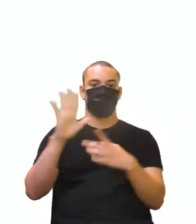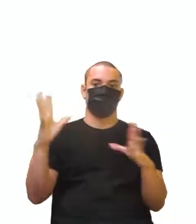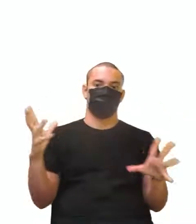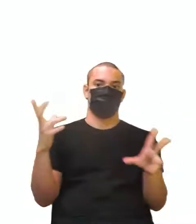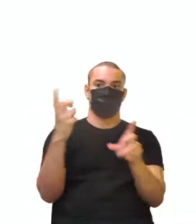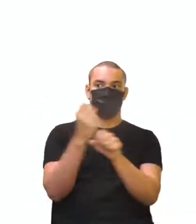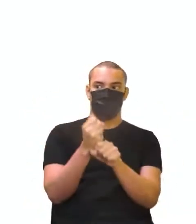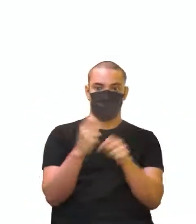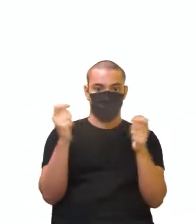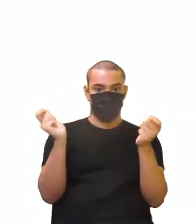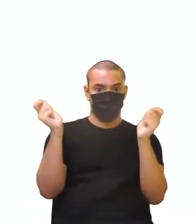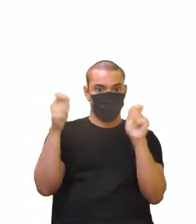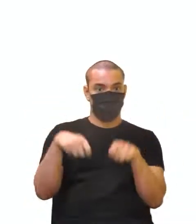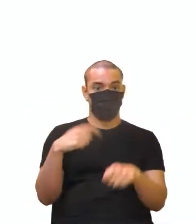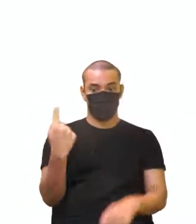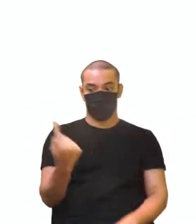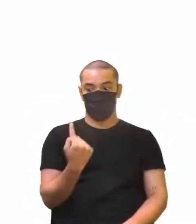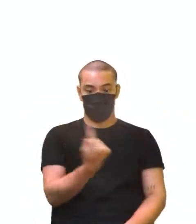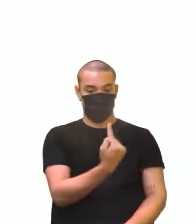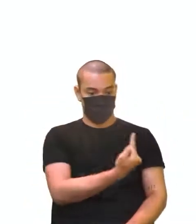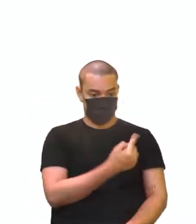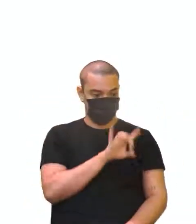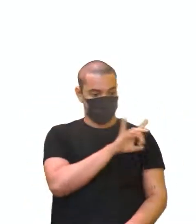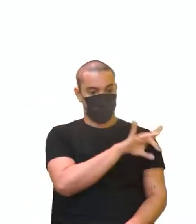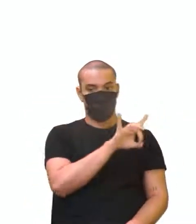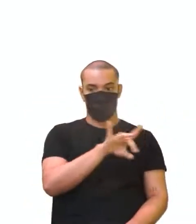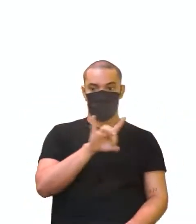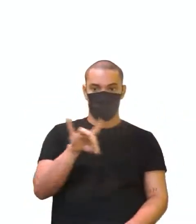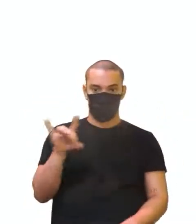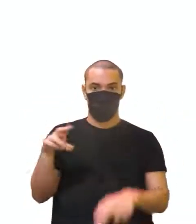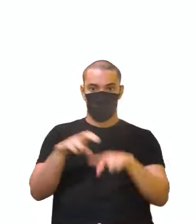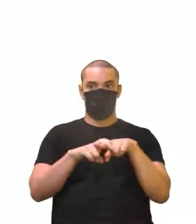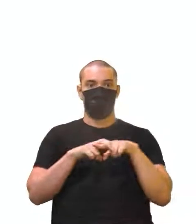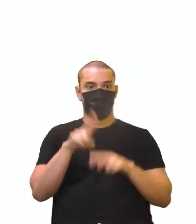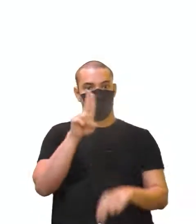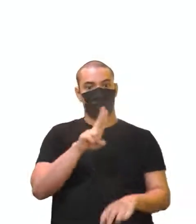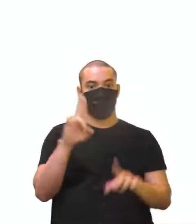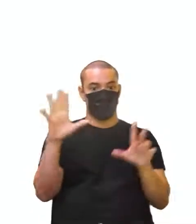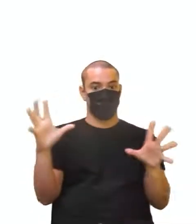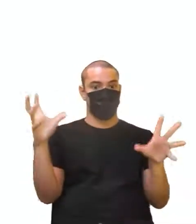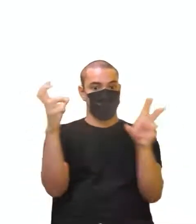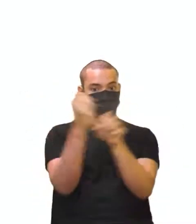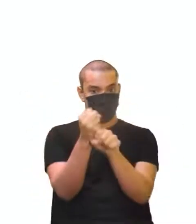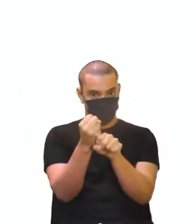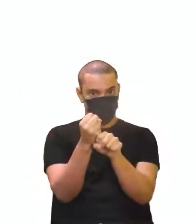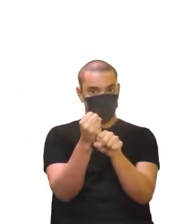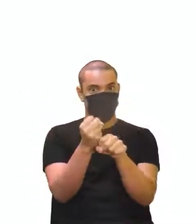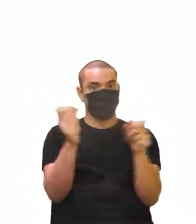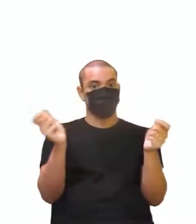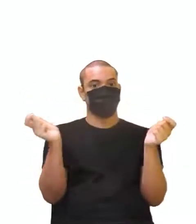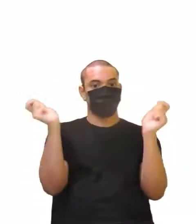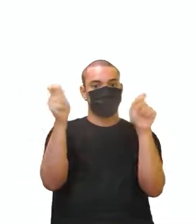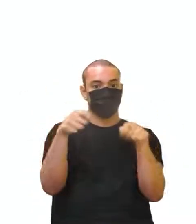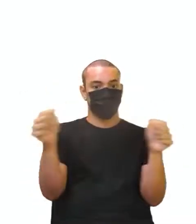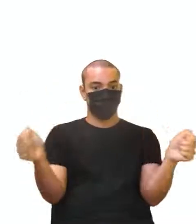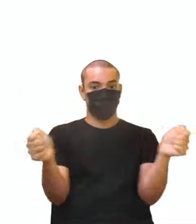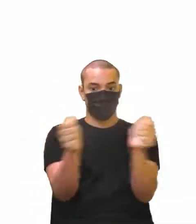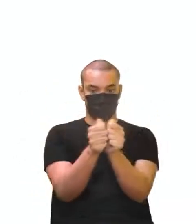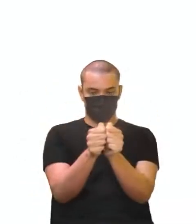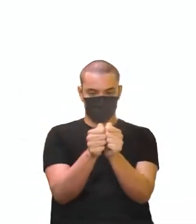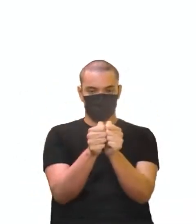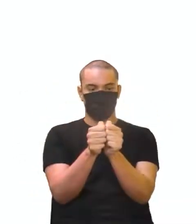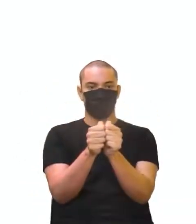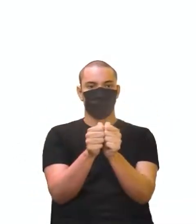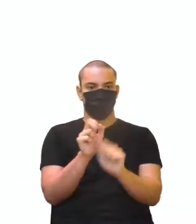das probabilidades isoladas. Eu vou usar, então, a soma dessas possibilidades, dessas